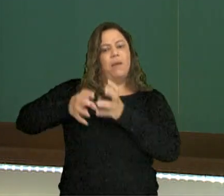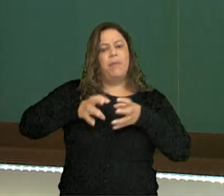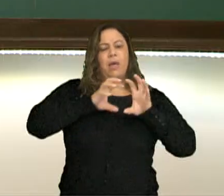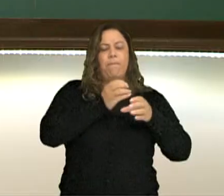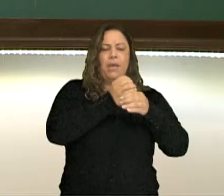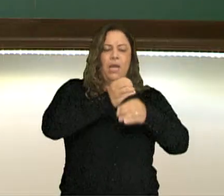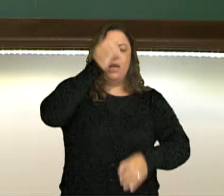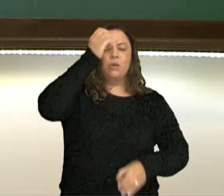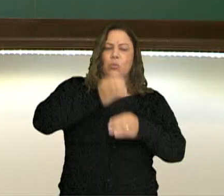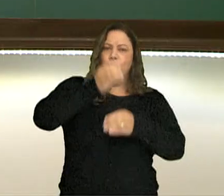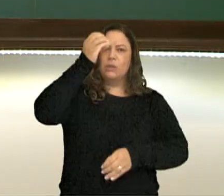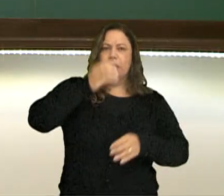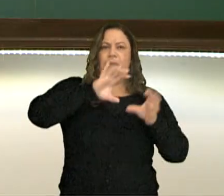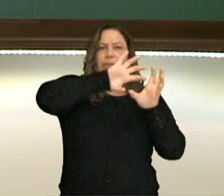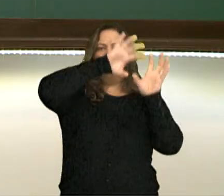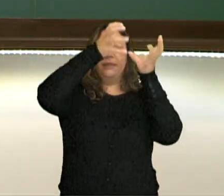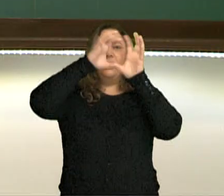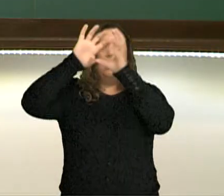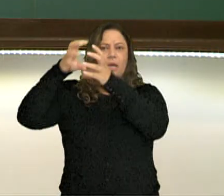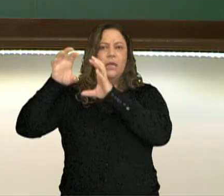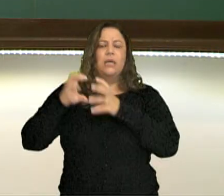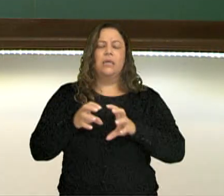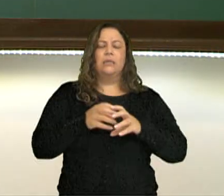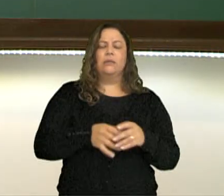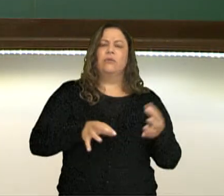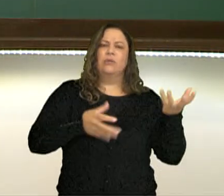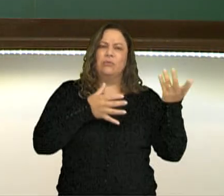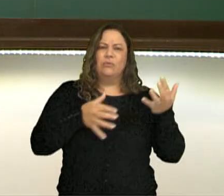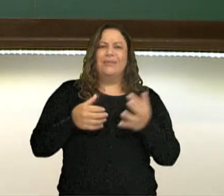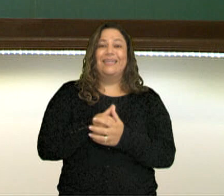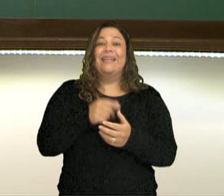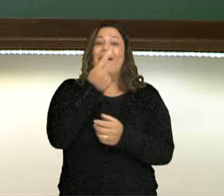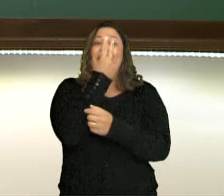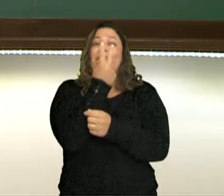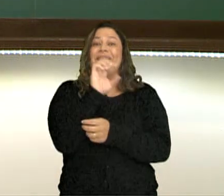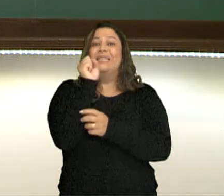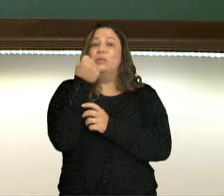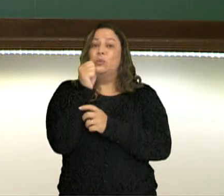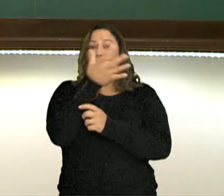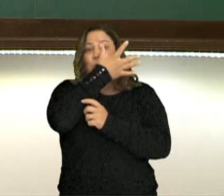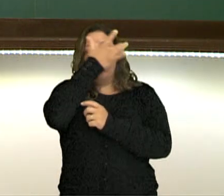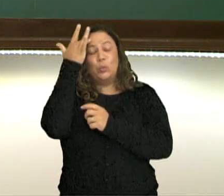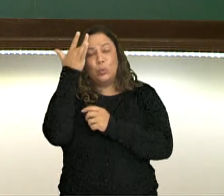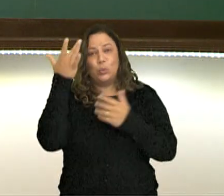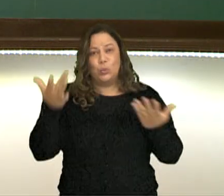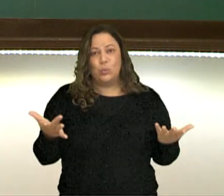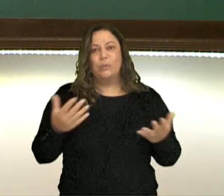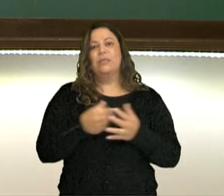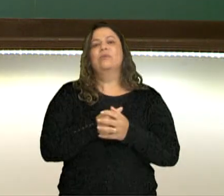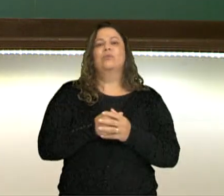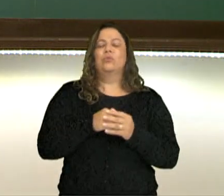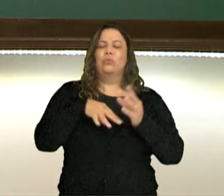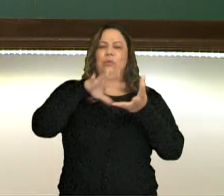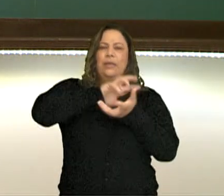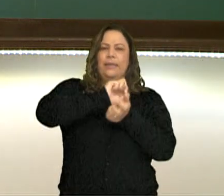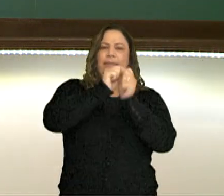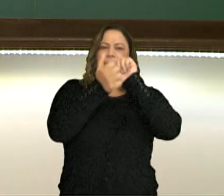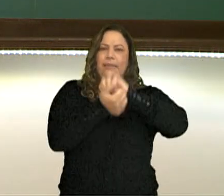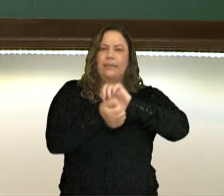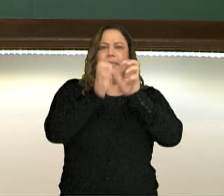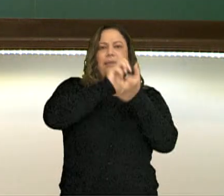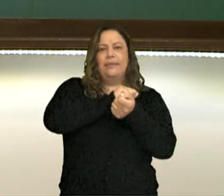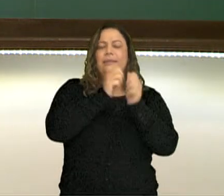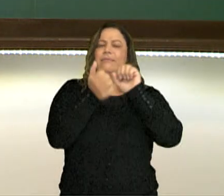canos e vão ser tocadas por 28 pessoas. Então, além de ser uma plástica sonora, né, que